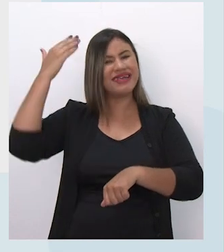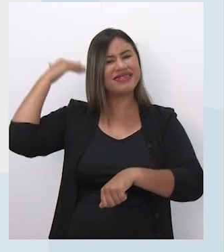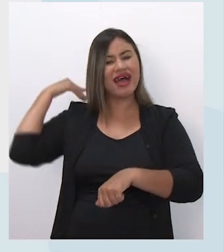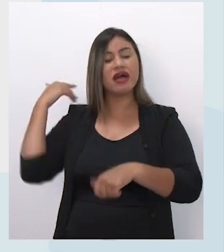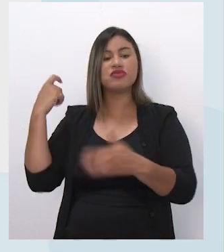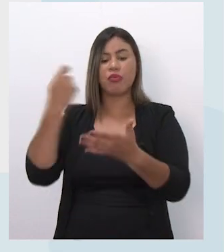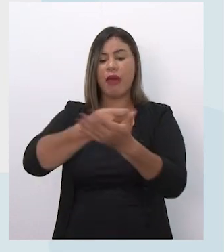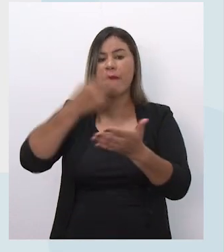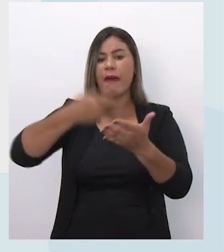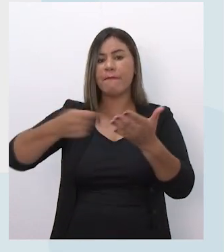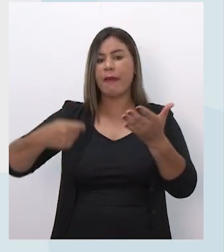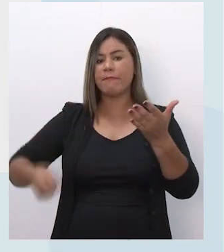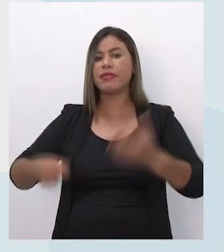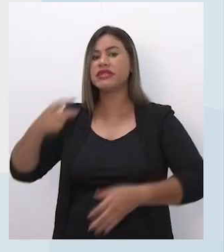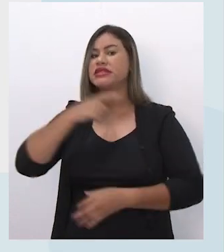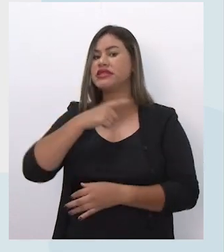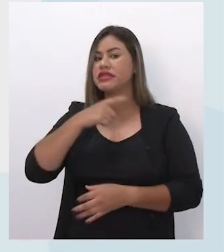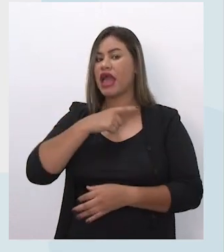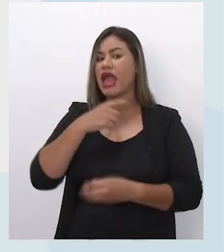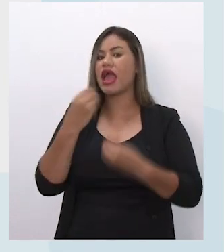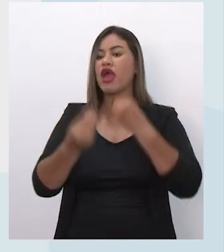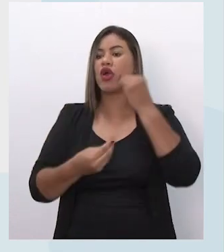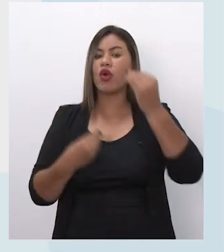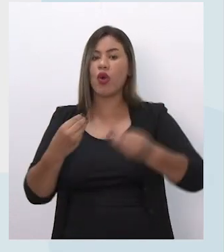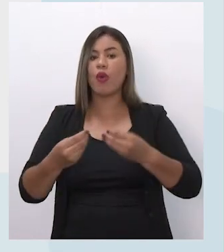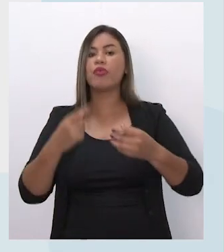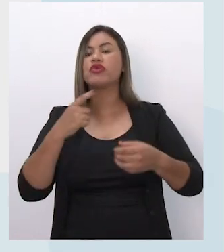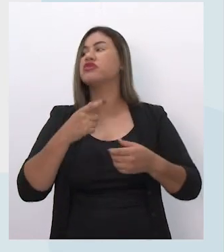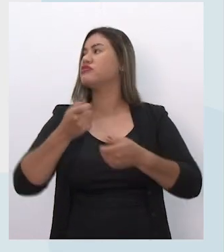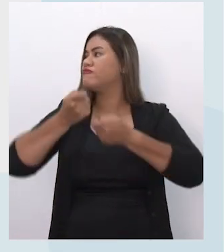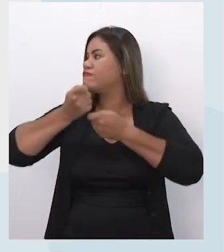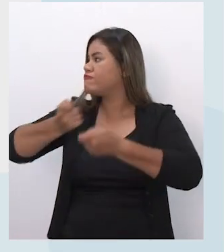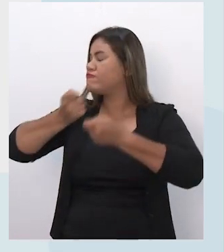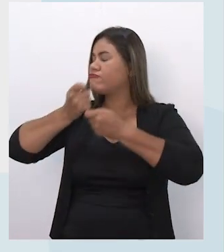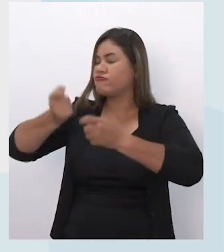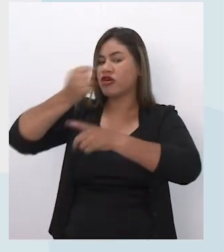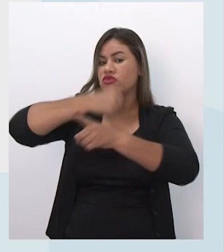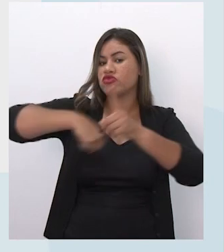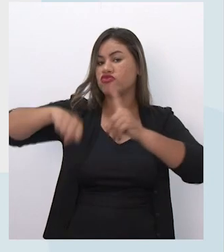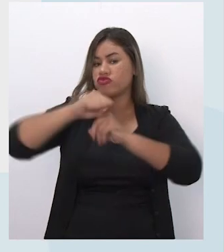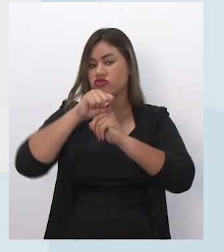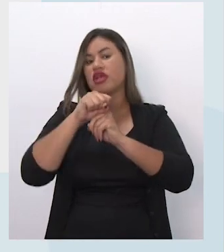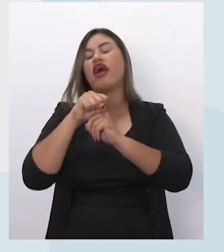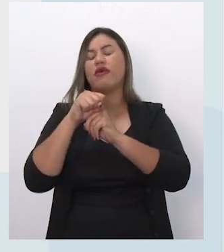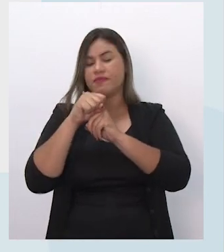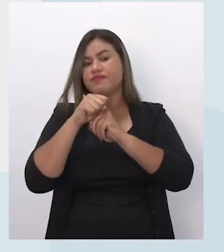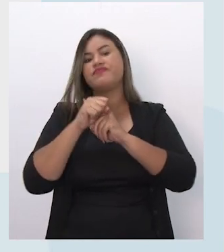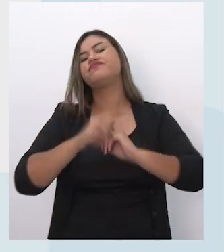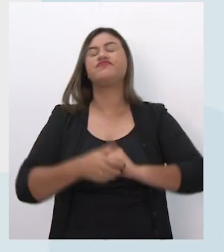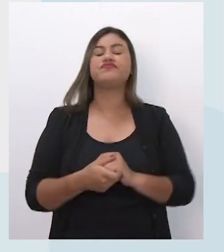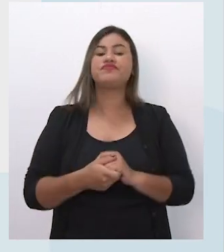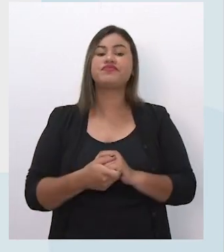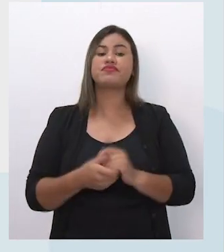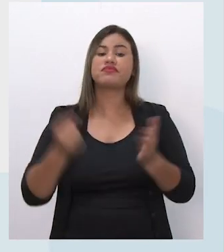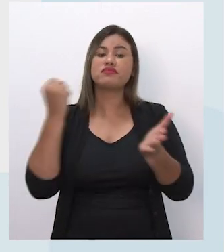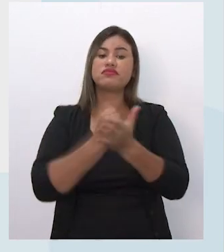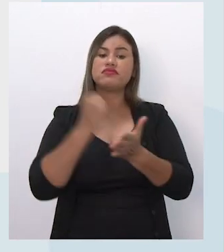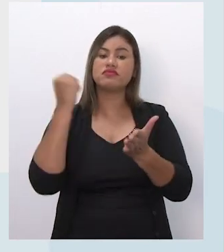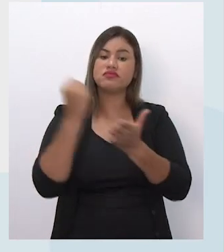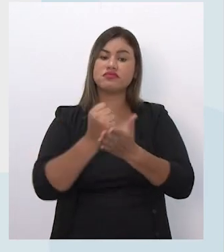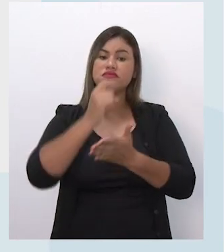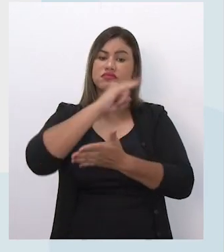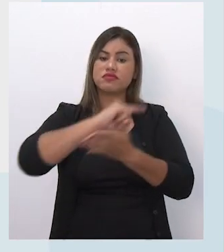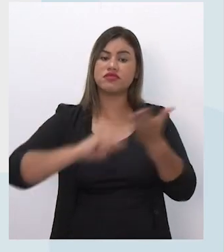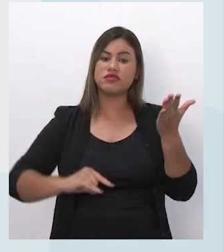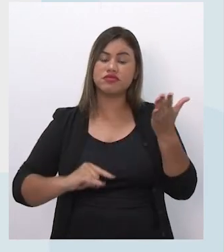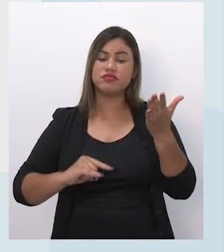no momento da produção, ele tem a pressão da sociedade daquele momento, né? E os documentos, eles não foram